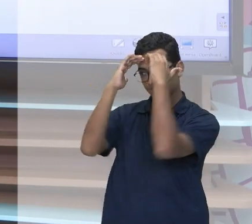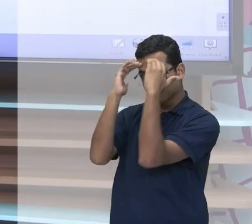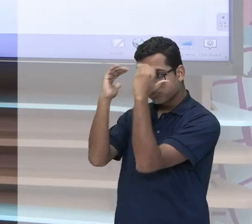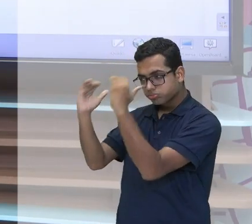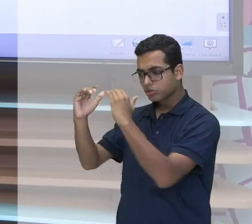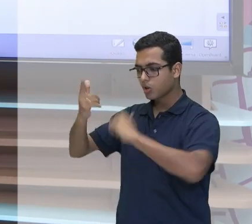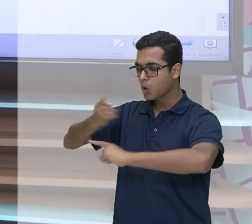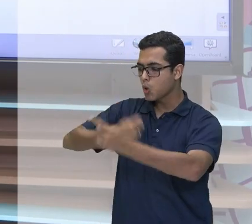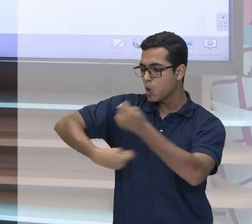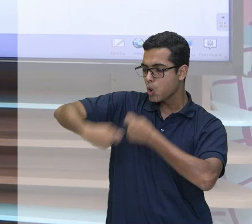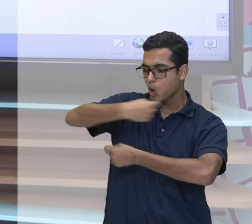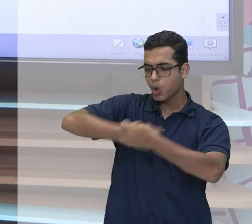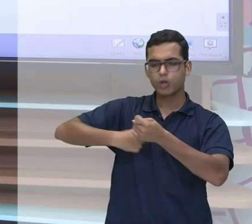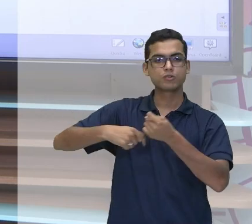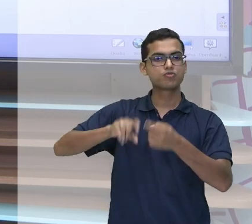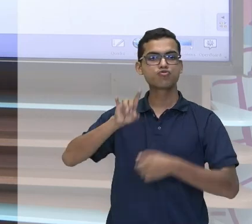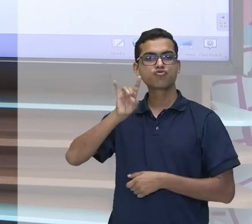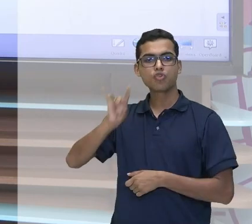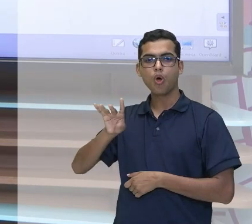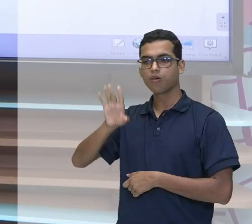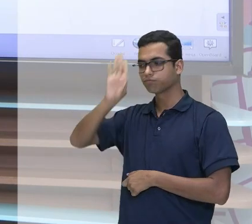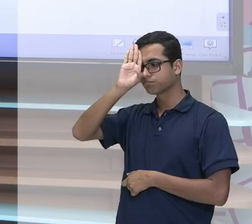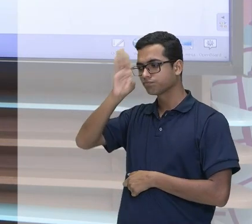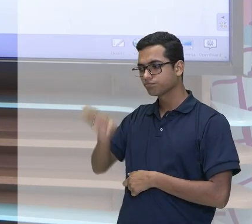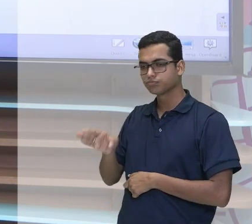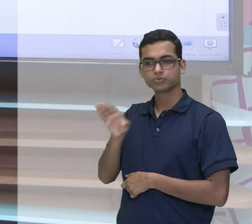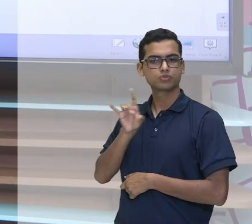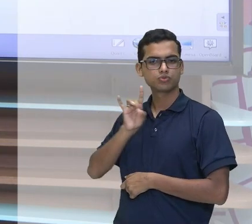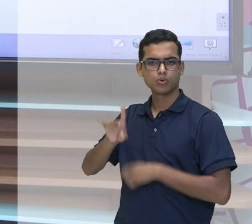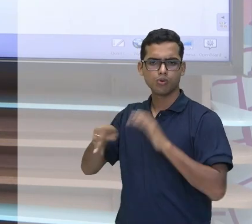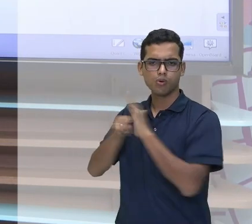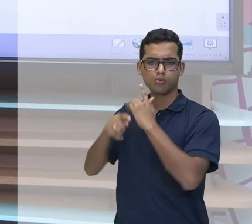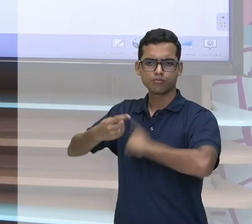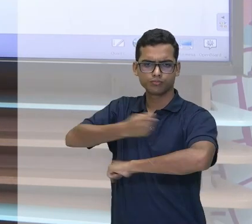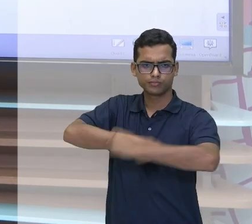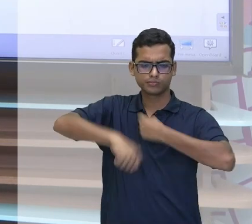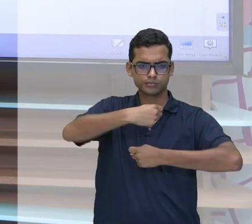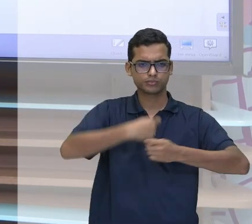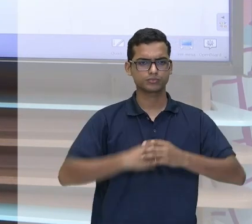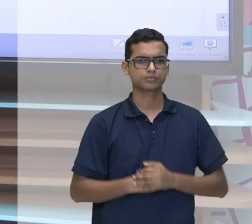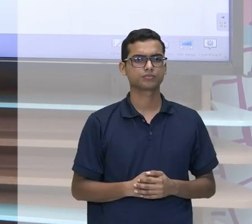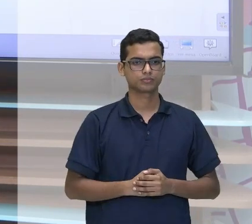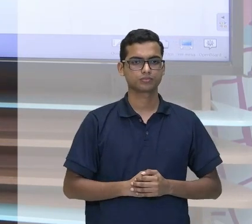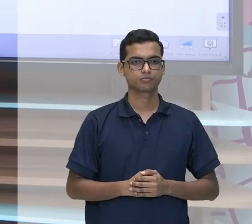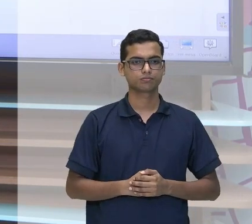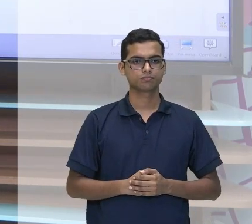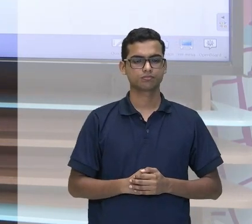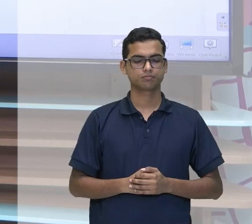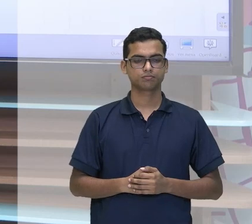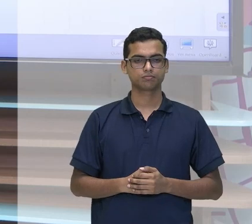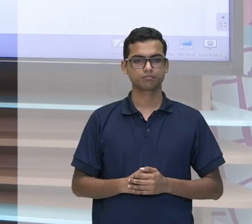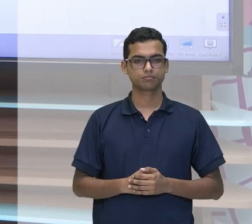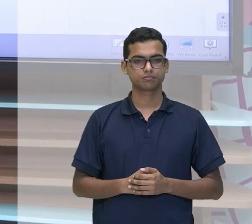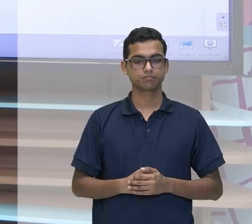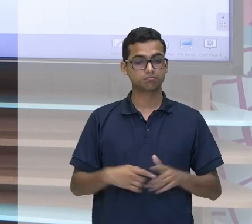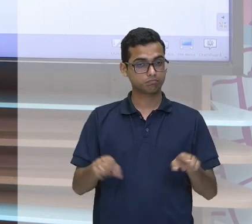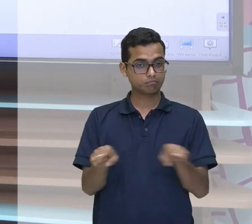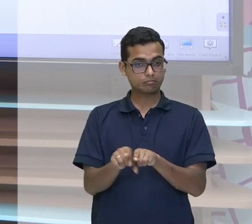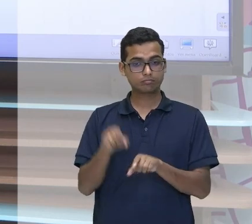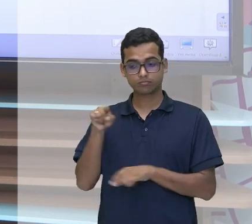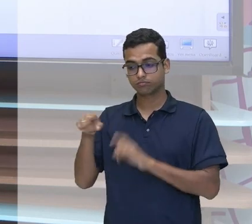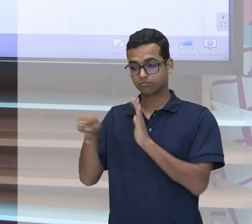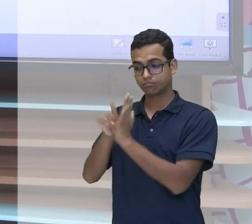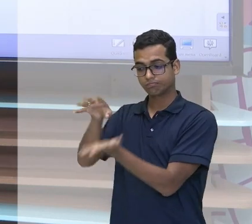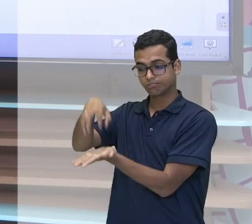metrópole. E, obviamente, que nessa relação, as metrópoles elas acabavam ali se favorecendo, certo? Como eu já falei para